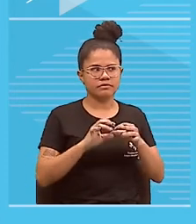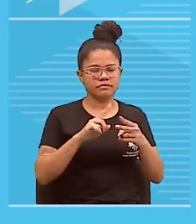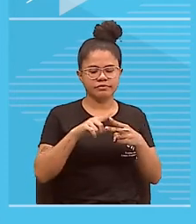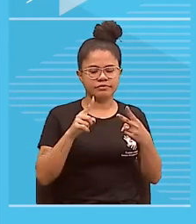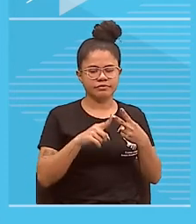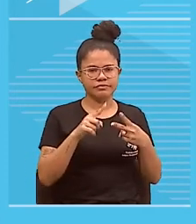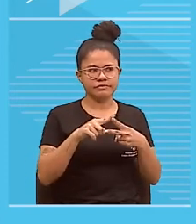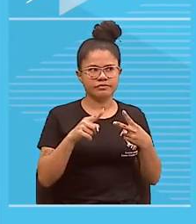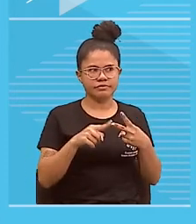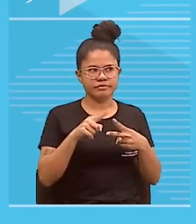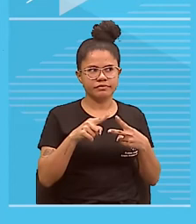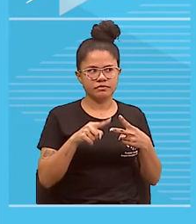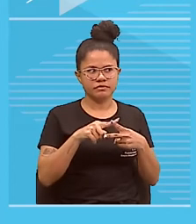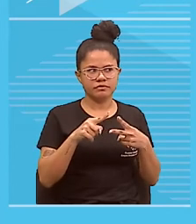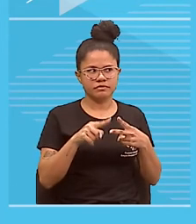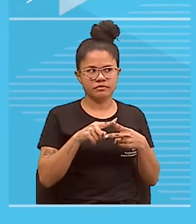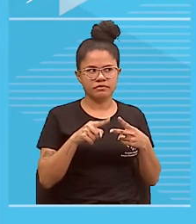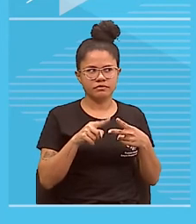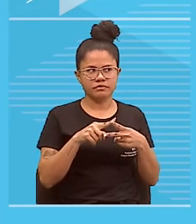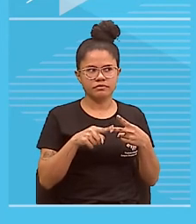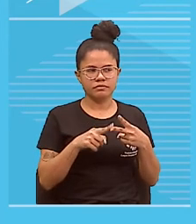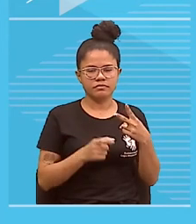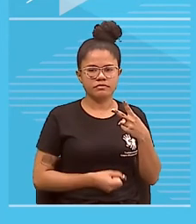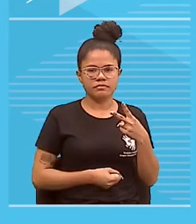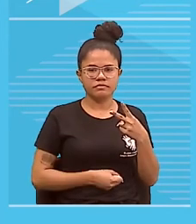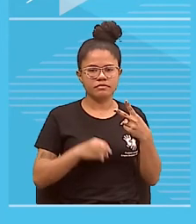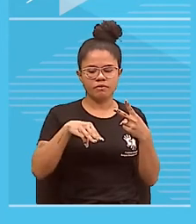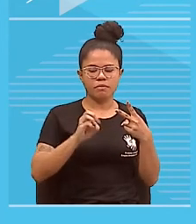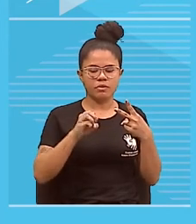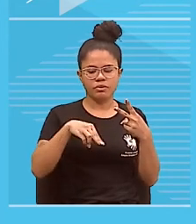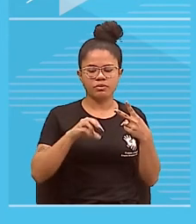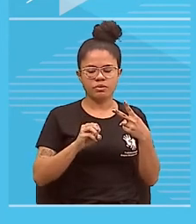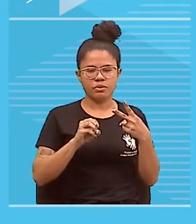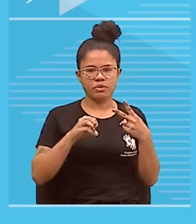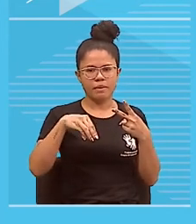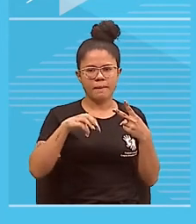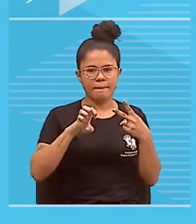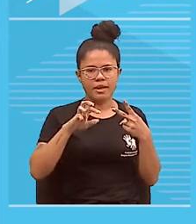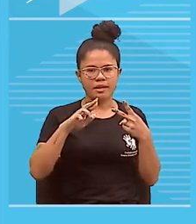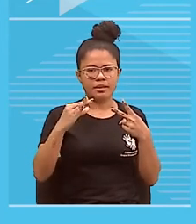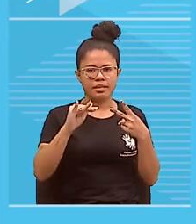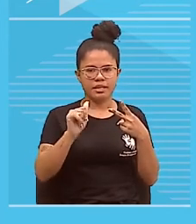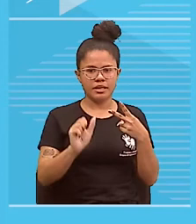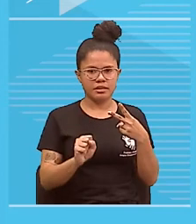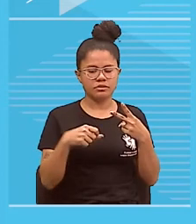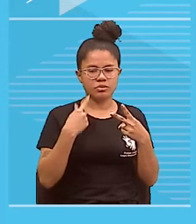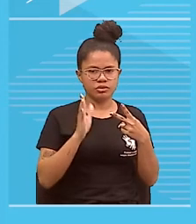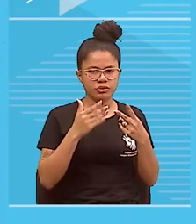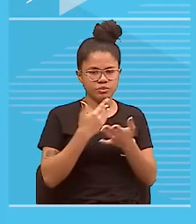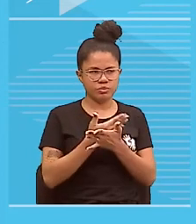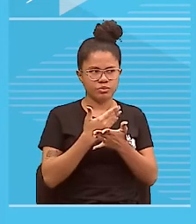unidades monoméricas a gente já falou sobre polímeros